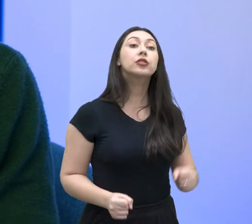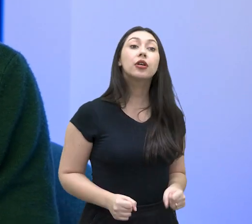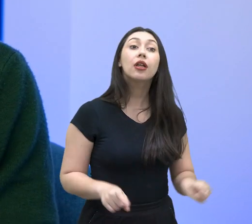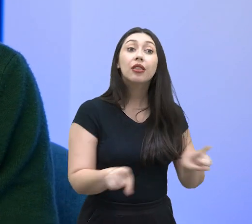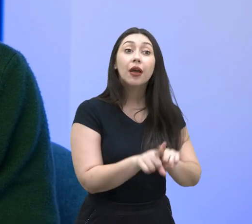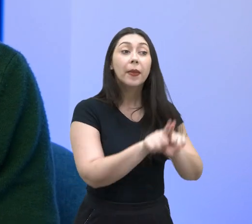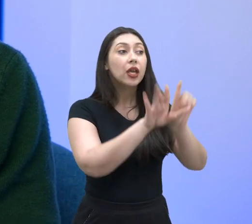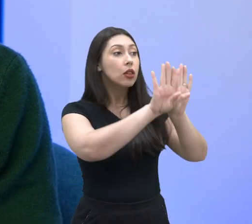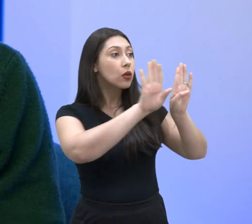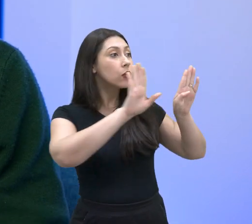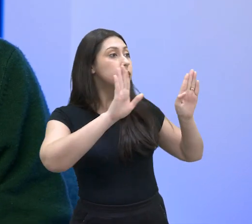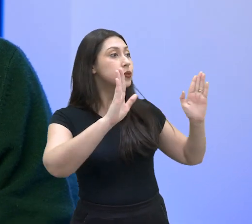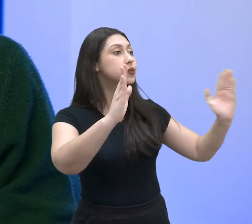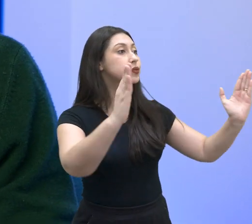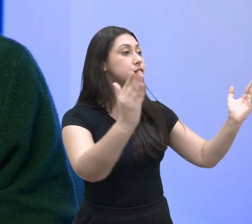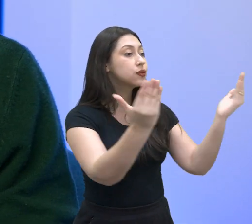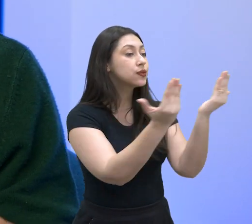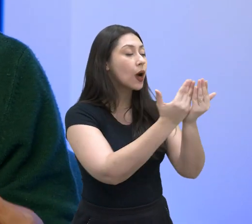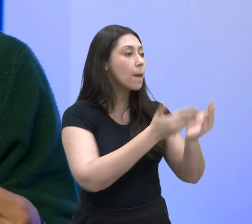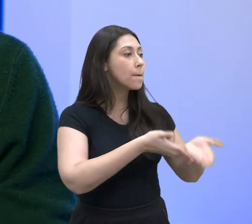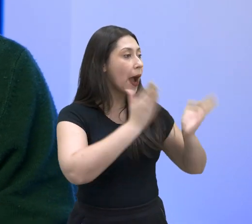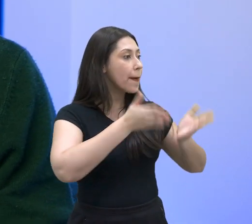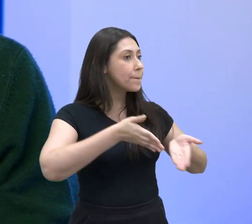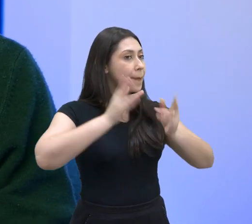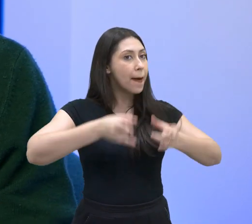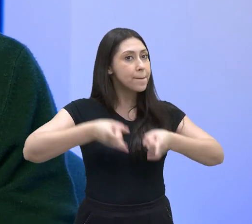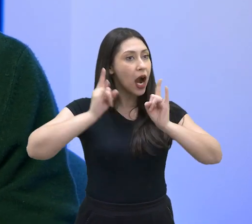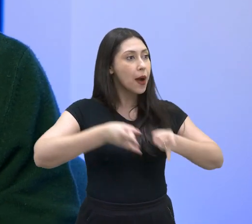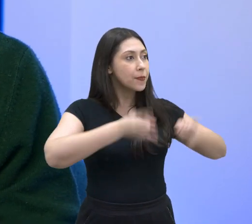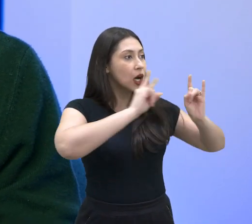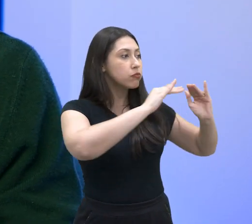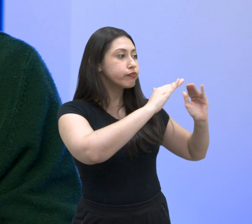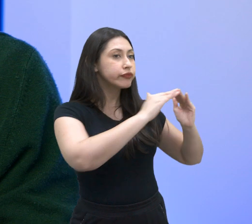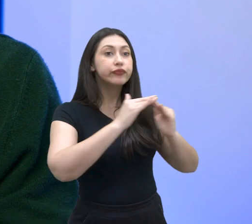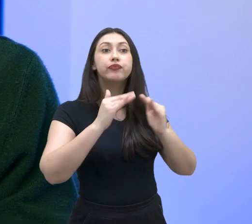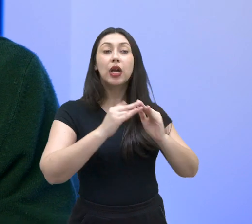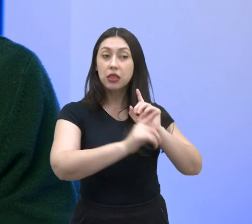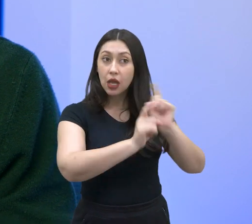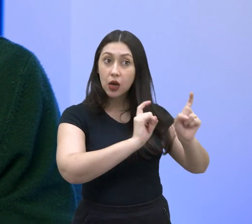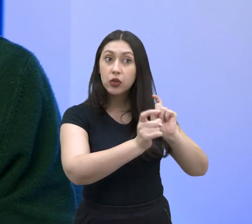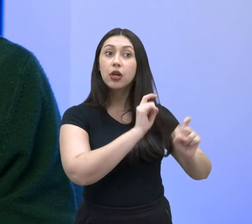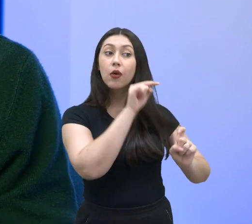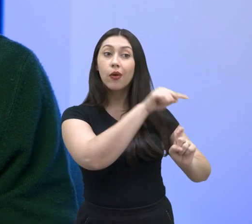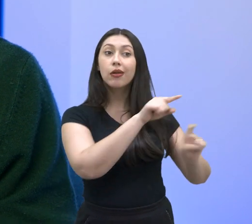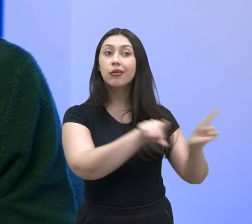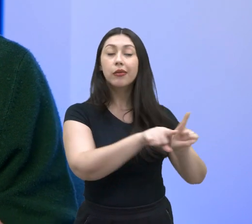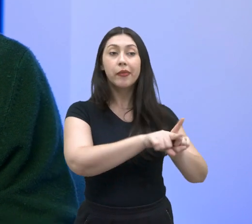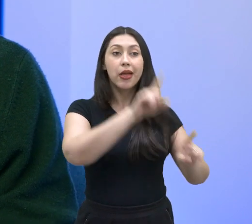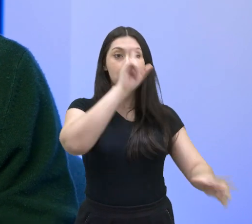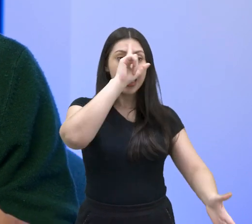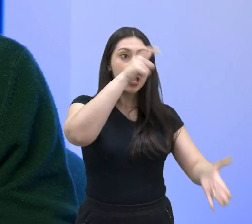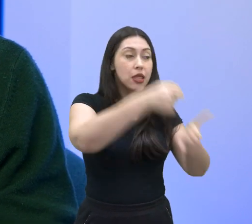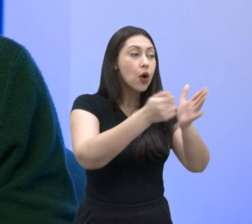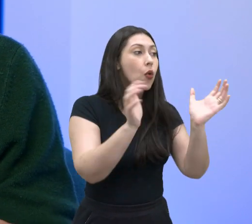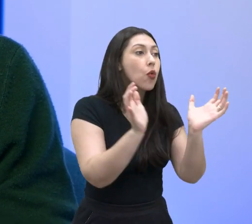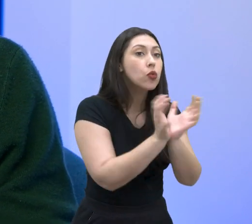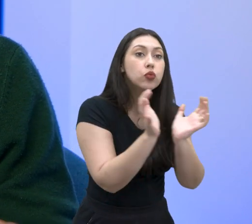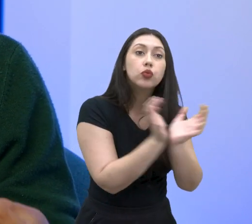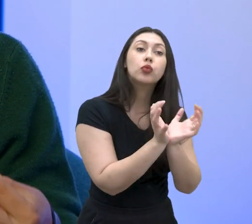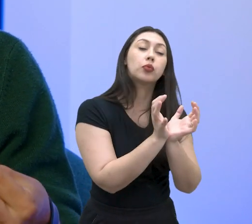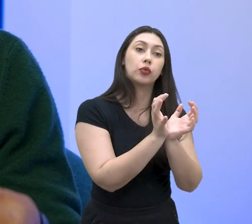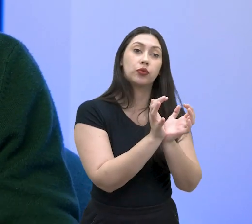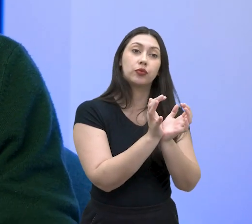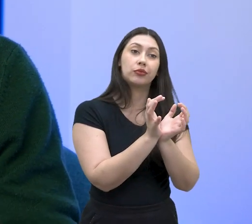que vivem lá, né? Então, a política, ela está em todos os momentos da nossa vida. Por quê? A política ela vai falar